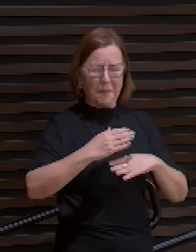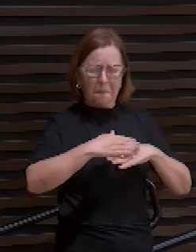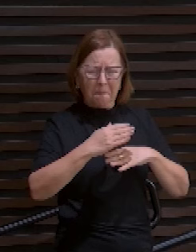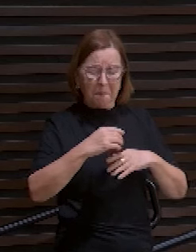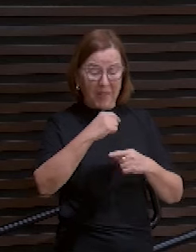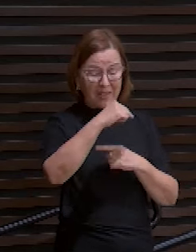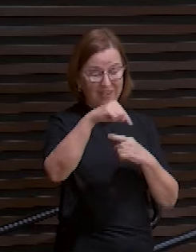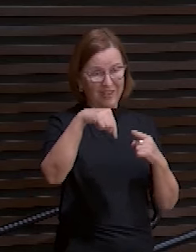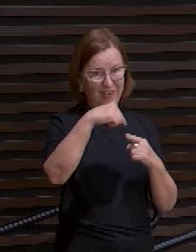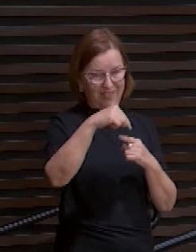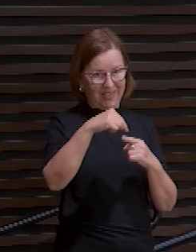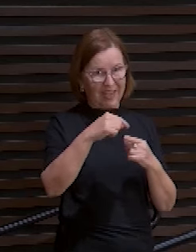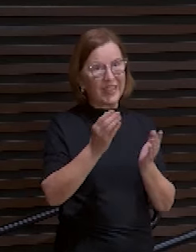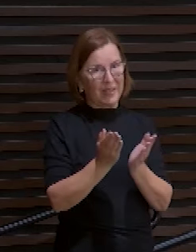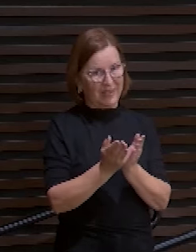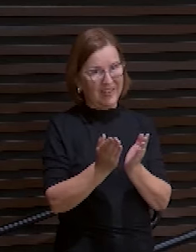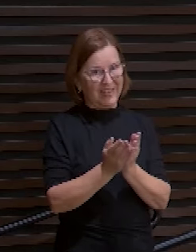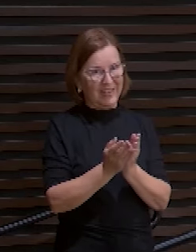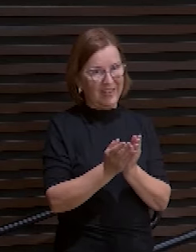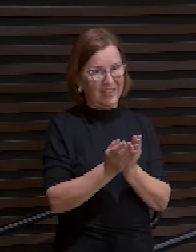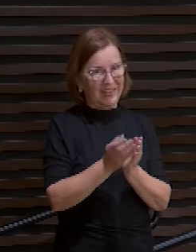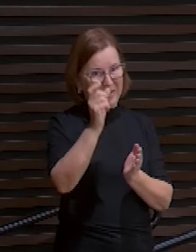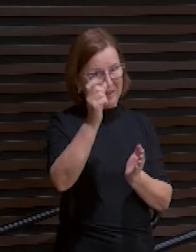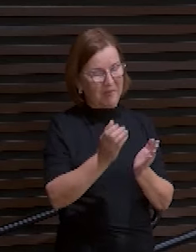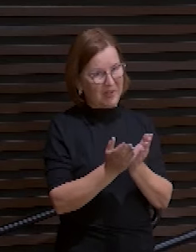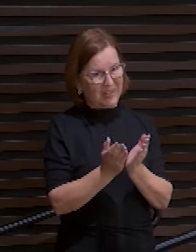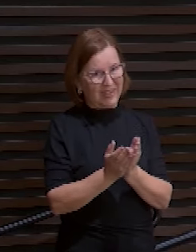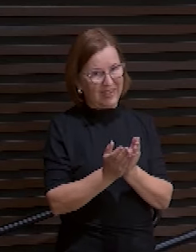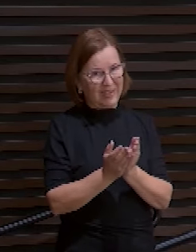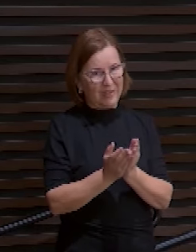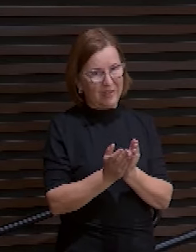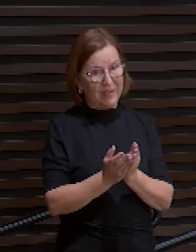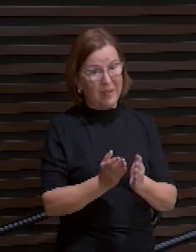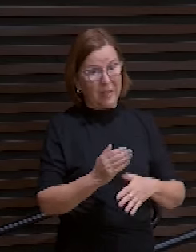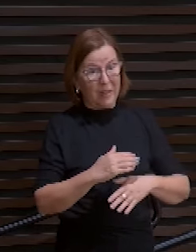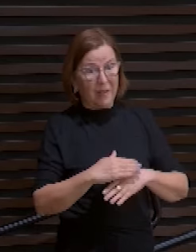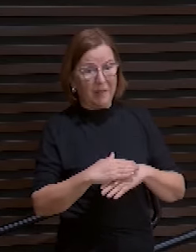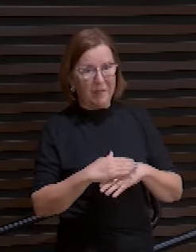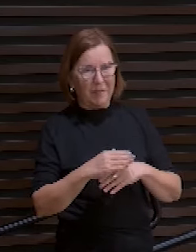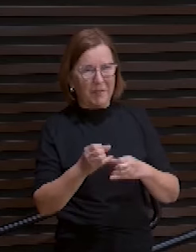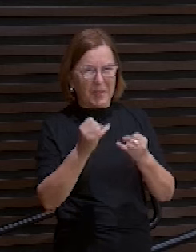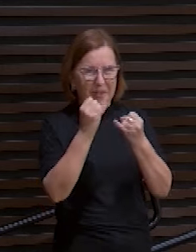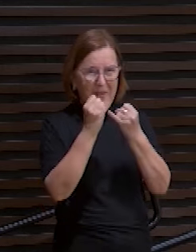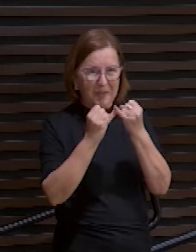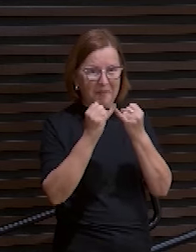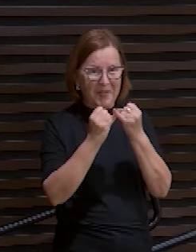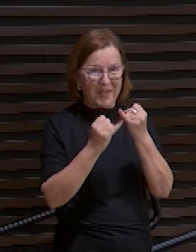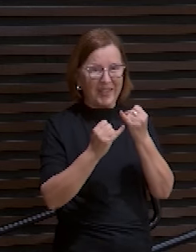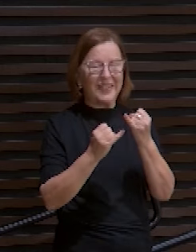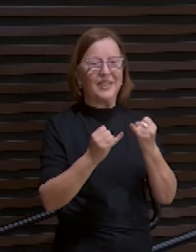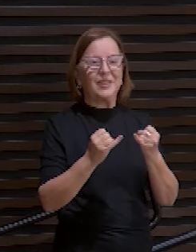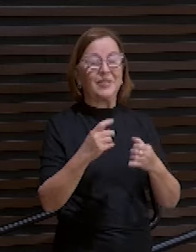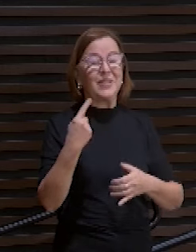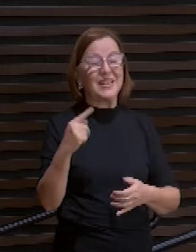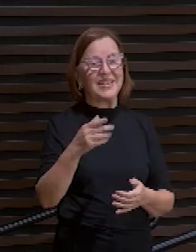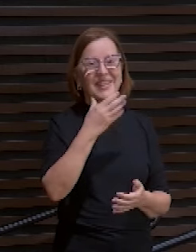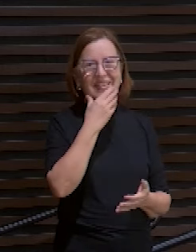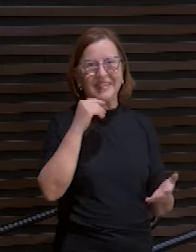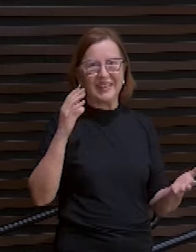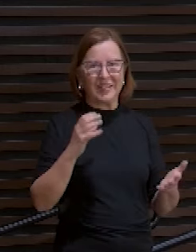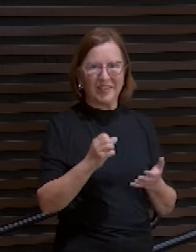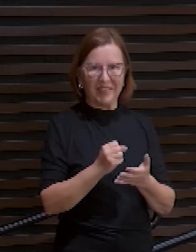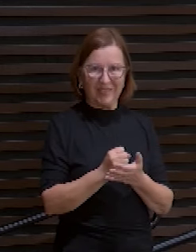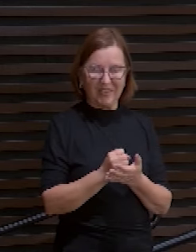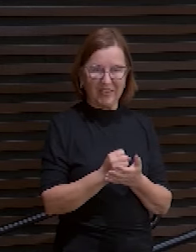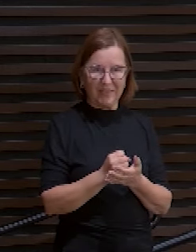é o crente o Cristão quanto mais conforme ele está a imagem do seu Salvador por isso